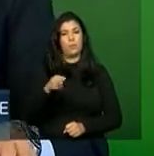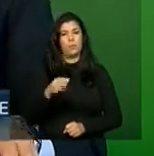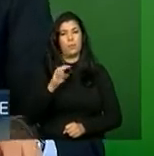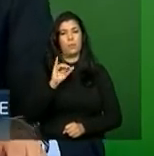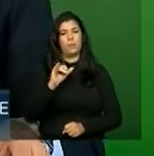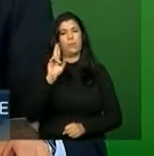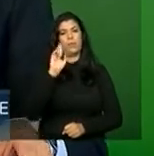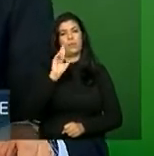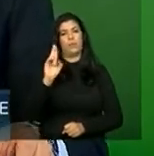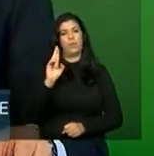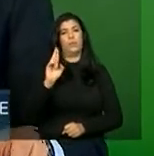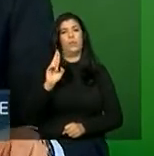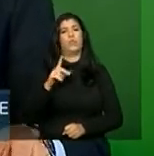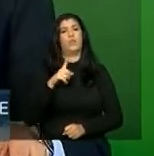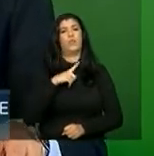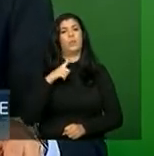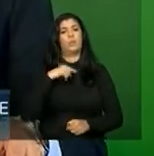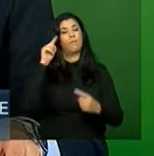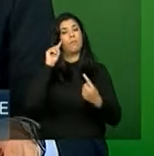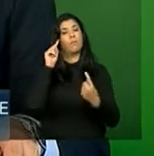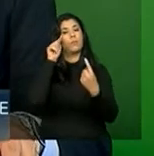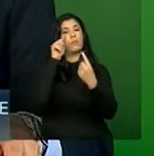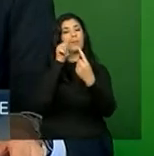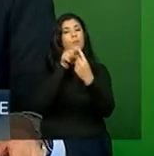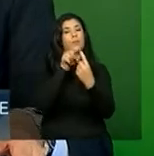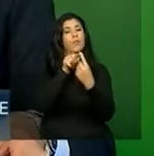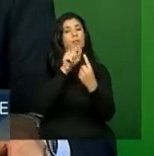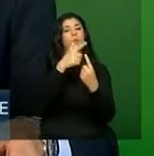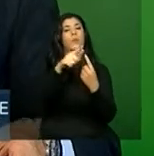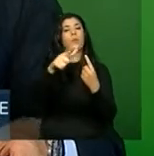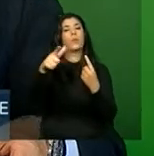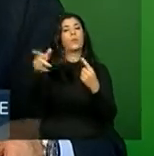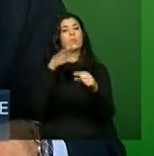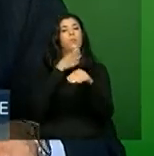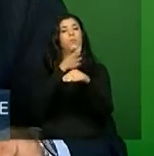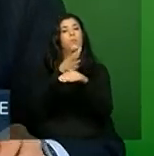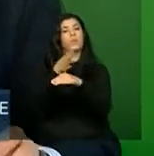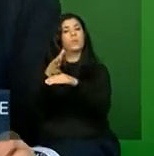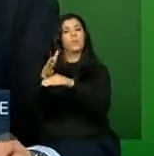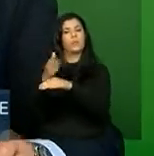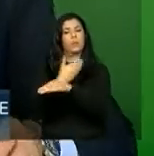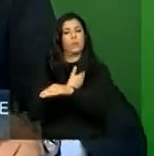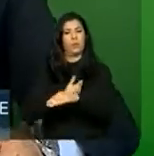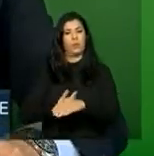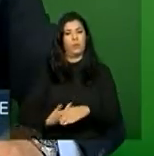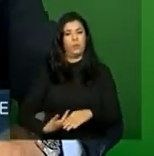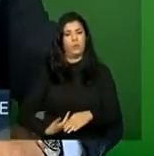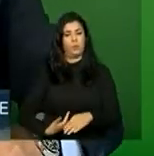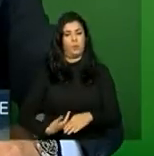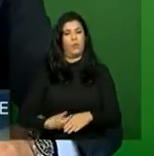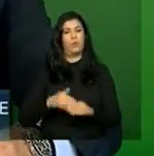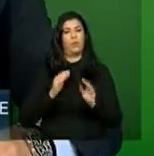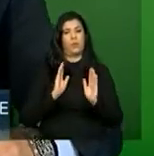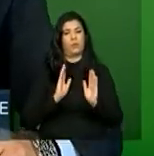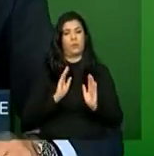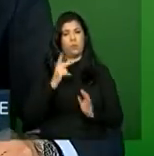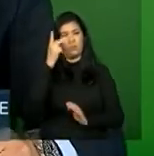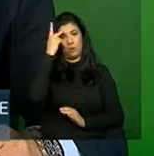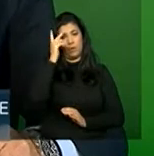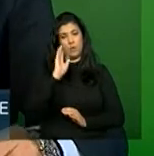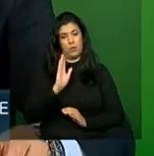com relação a expectativa das outras é intervenções que o governador Alckmin